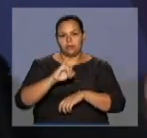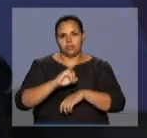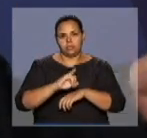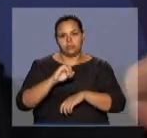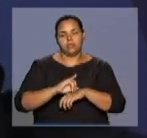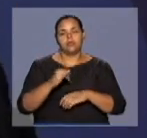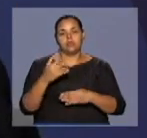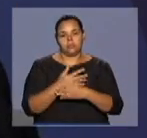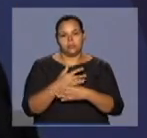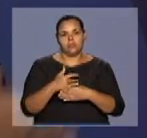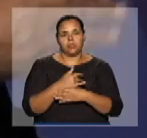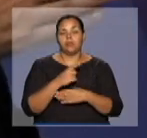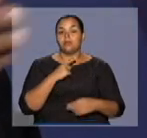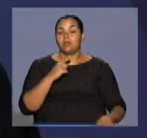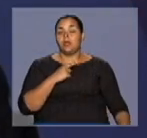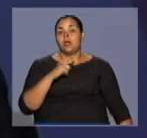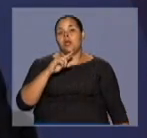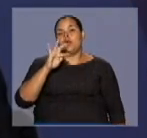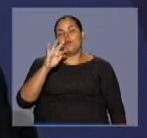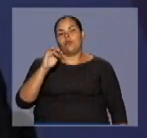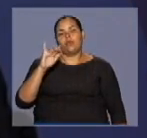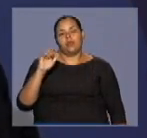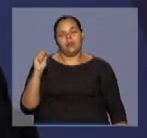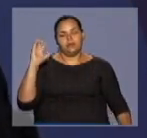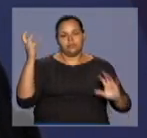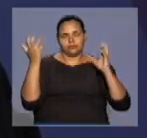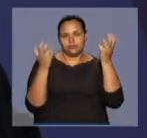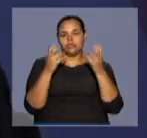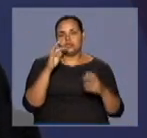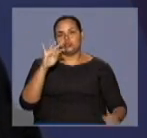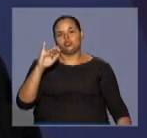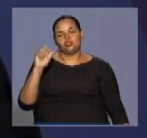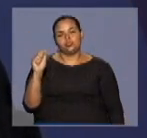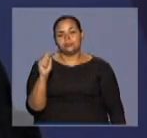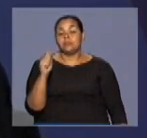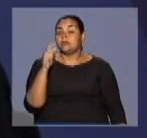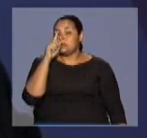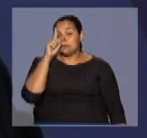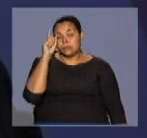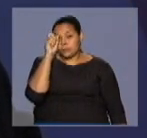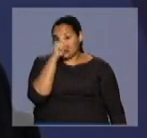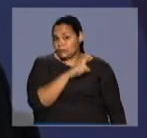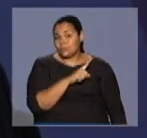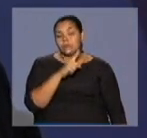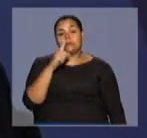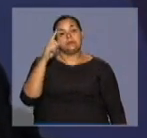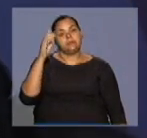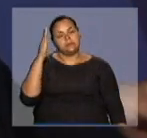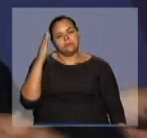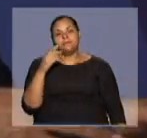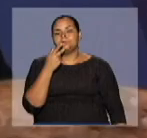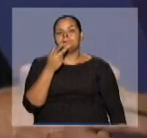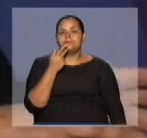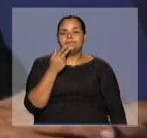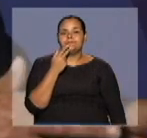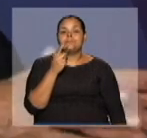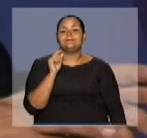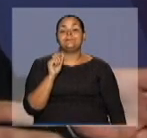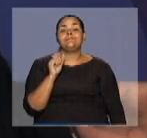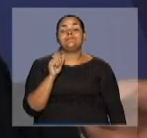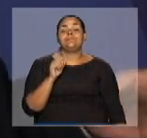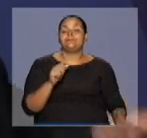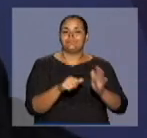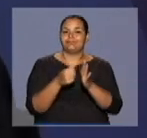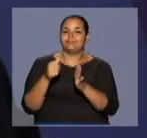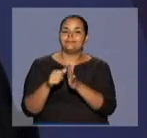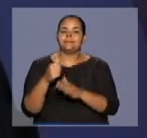capital. A cidade do Rio de Janeiro tem a Floresta da Tijuca e outras unidades. Então é muito difícil você falar